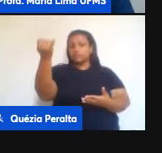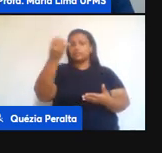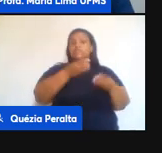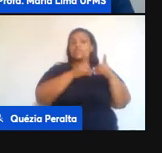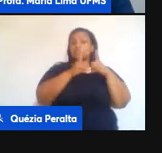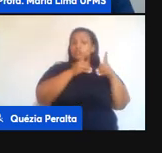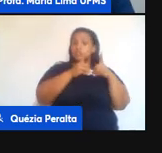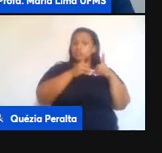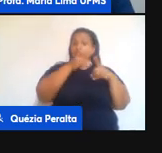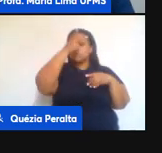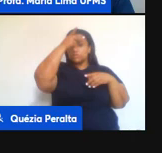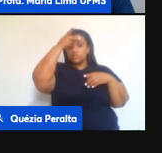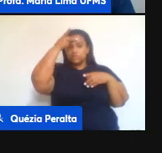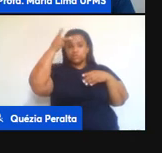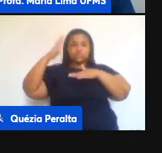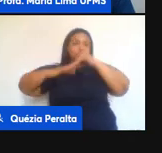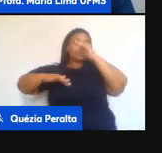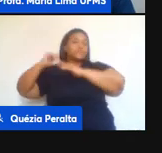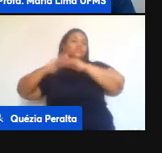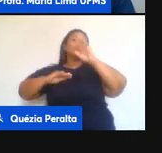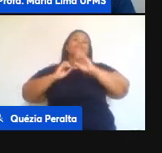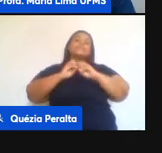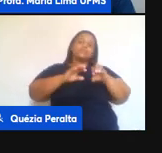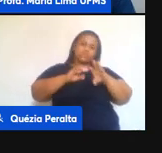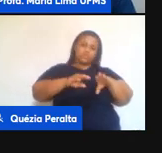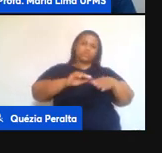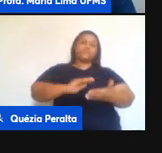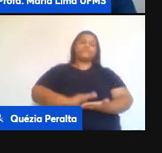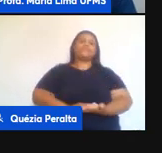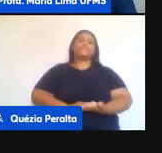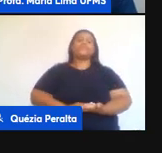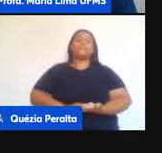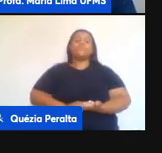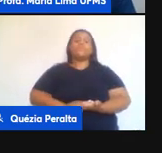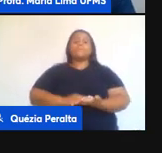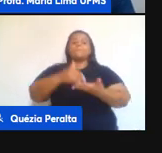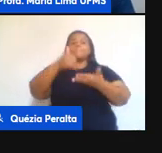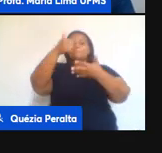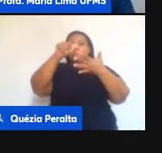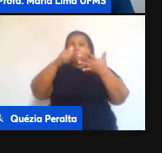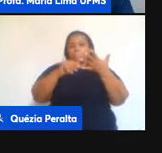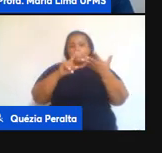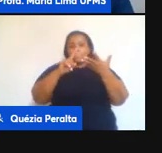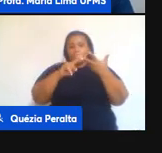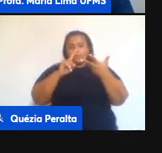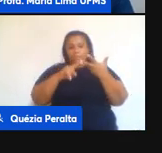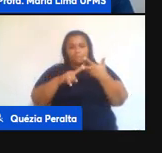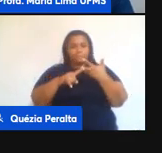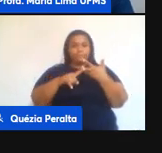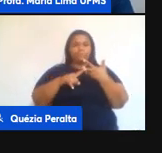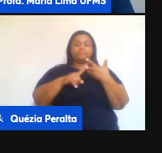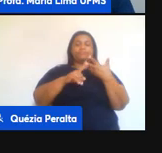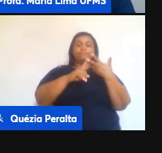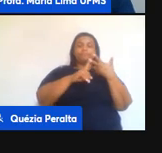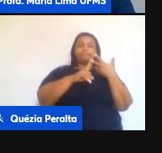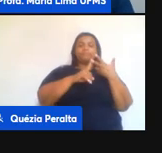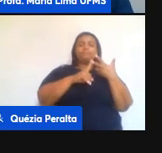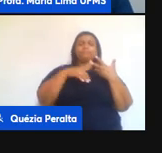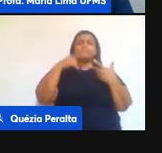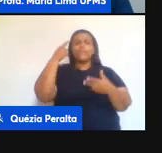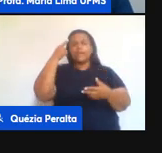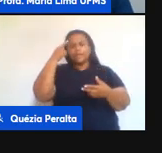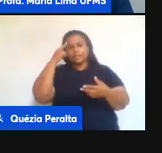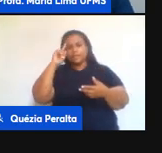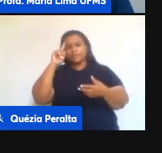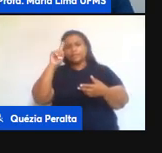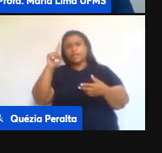atuam na escola. O outro elemento complementar a essa perspectiva é a ideia de que, nesse